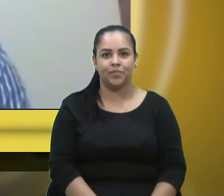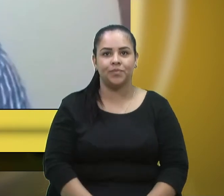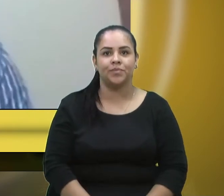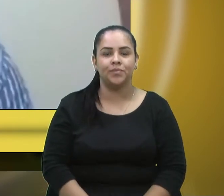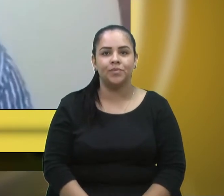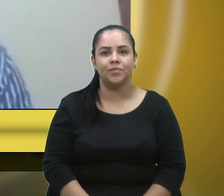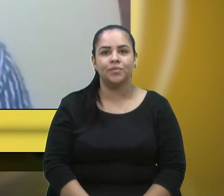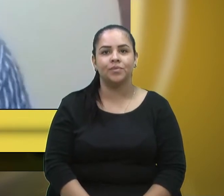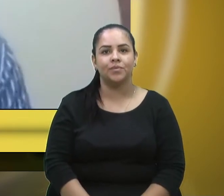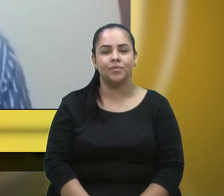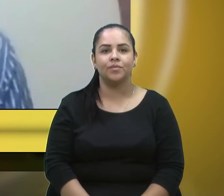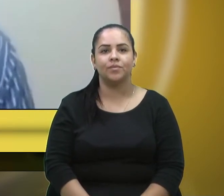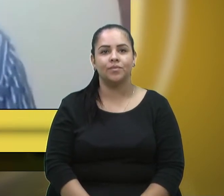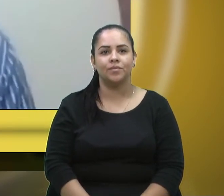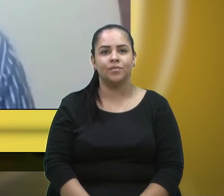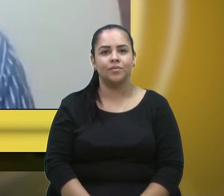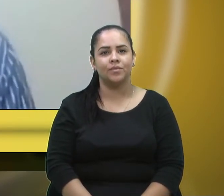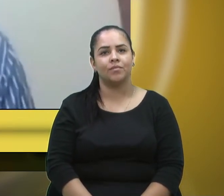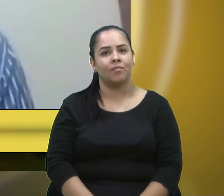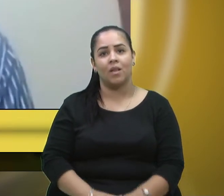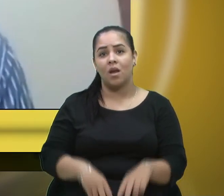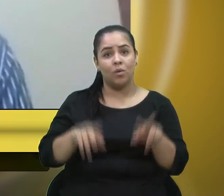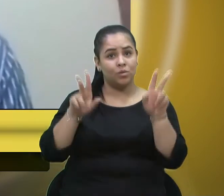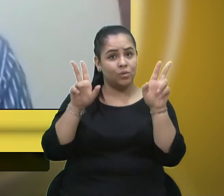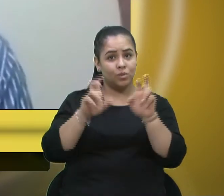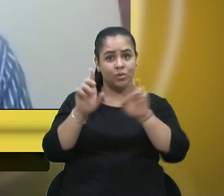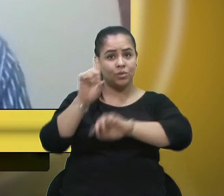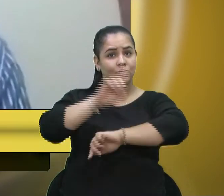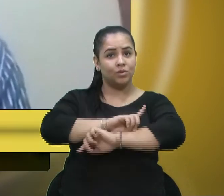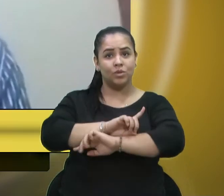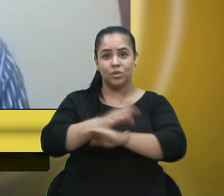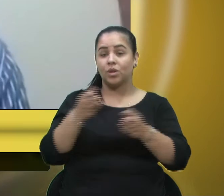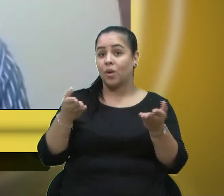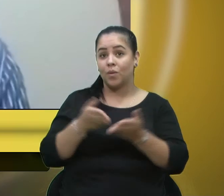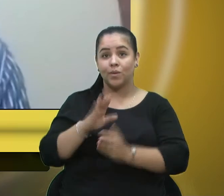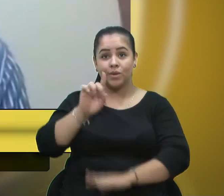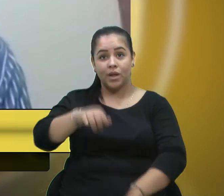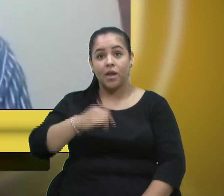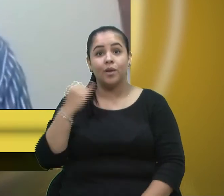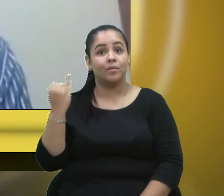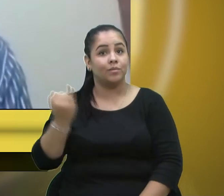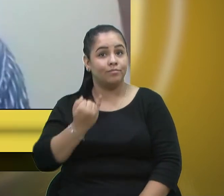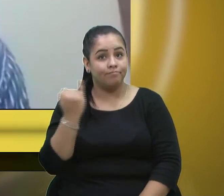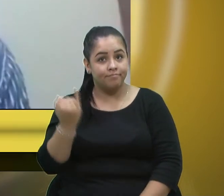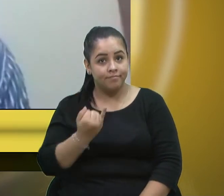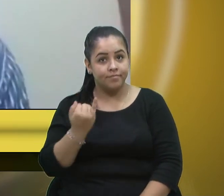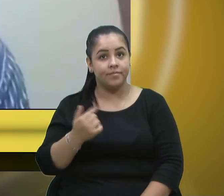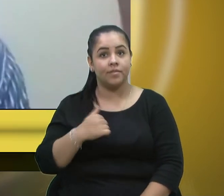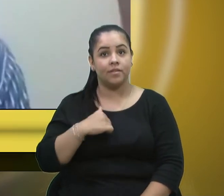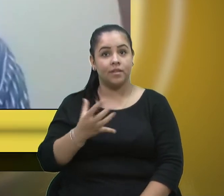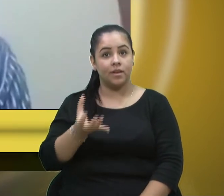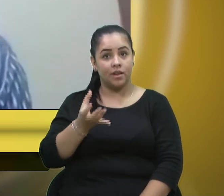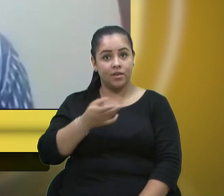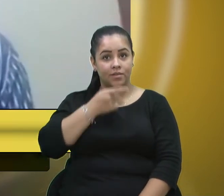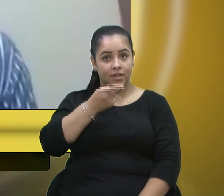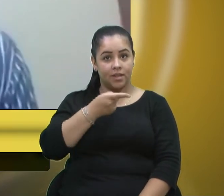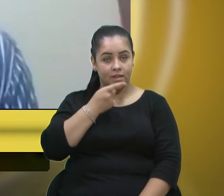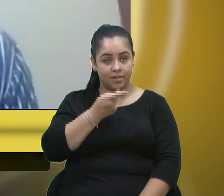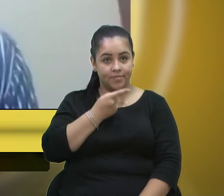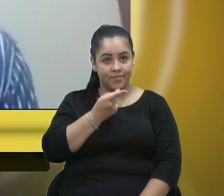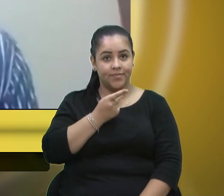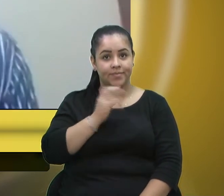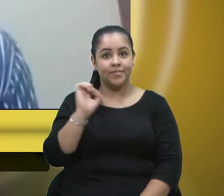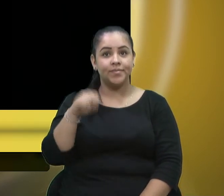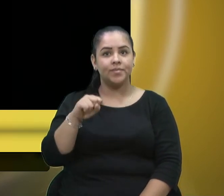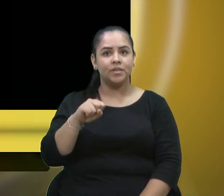O tema é o tema do dia, é o tema importante. Eu quero dizer o seguinte, ainda